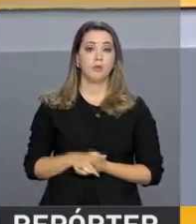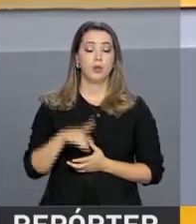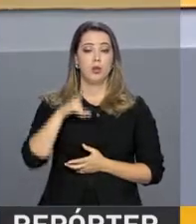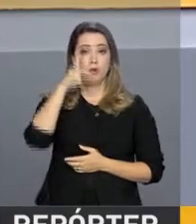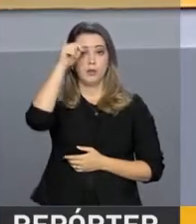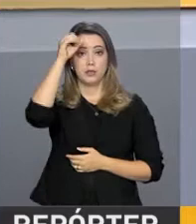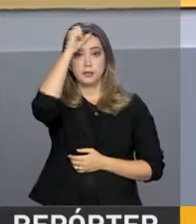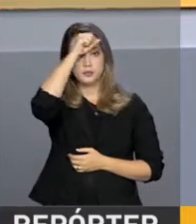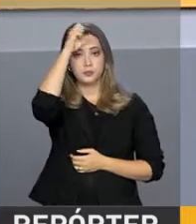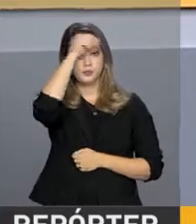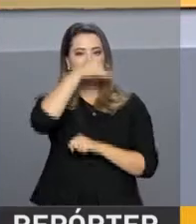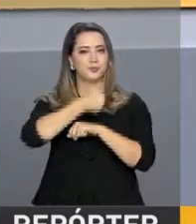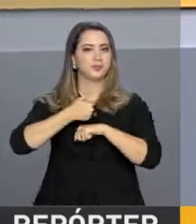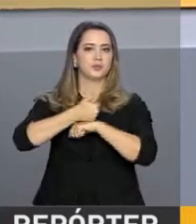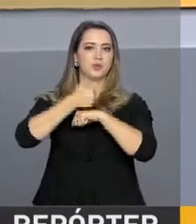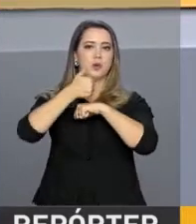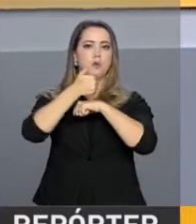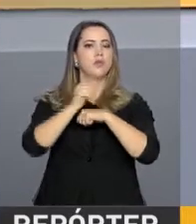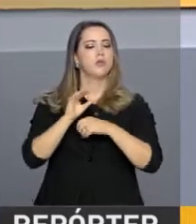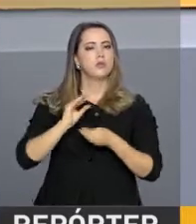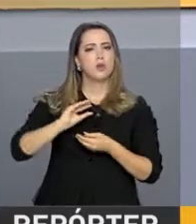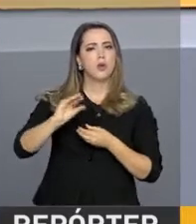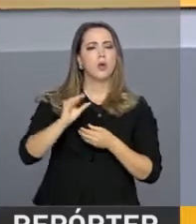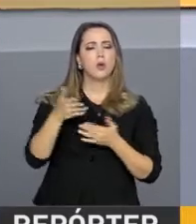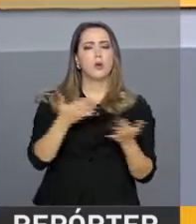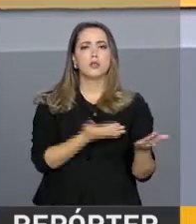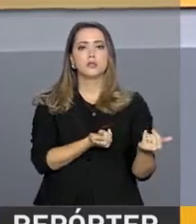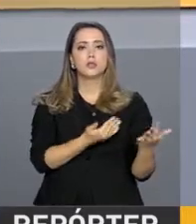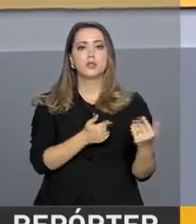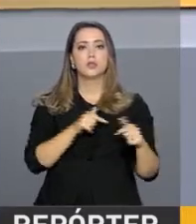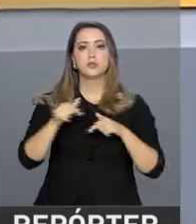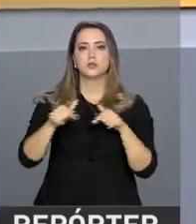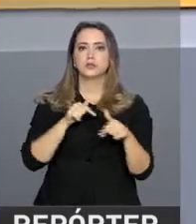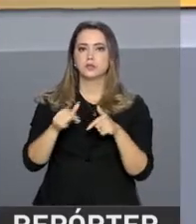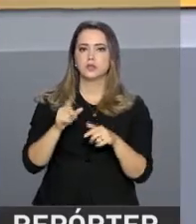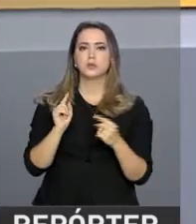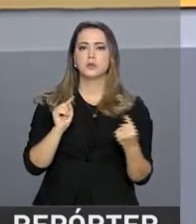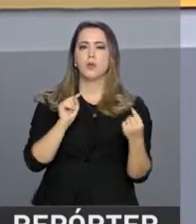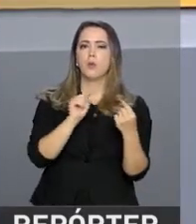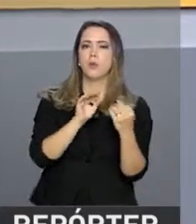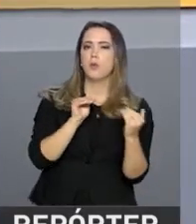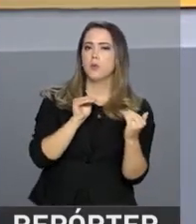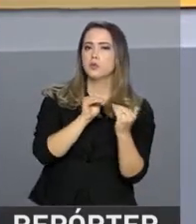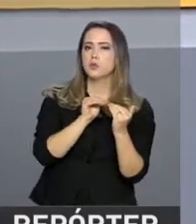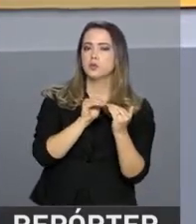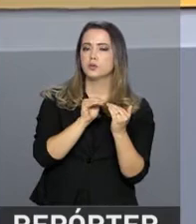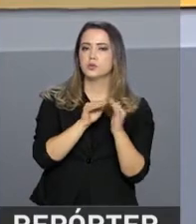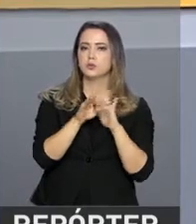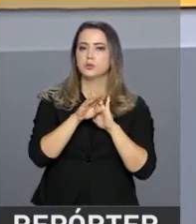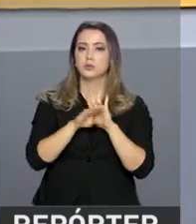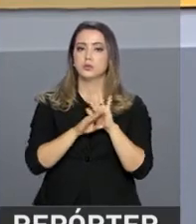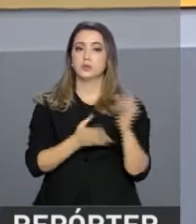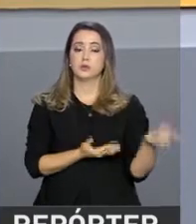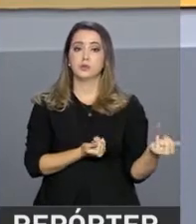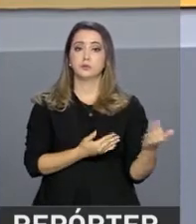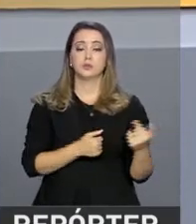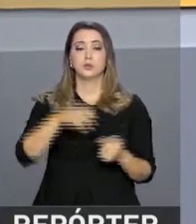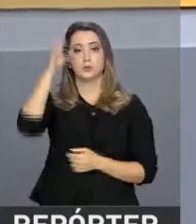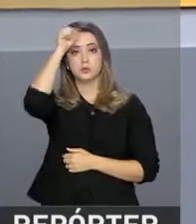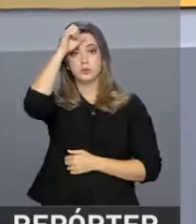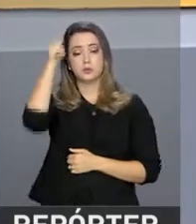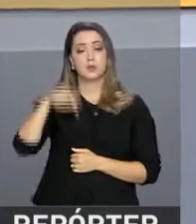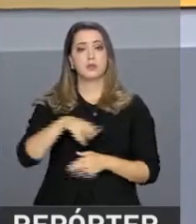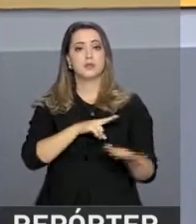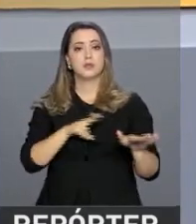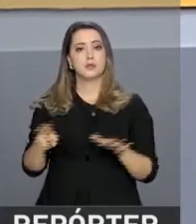a aprendizagem profissional e inserir mais jovens no mercado de trabalho são objetivos do programa jovem aprendiz esta semana governo